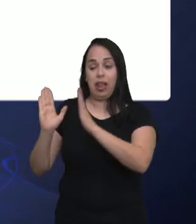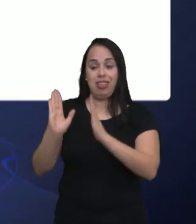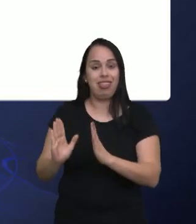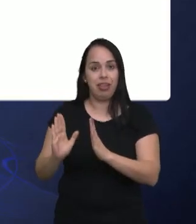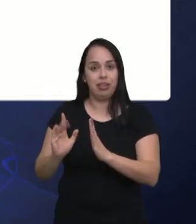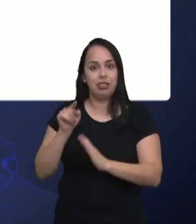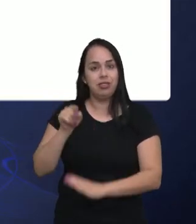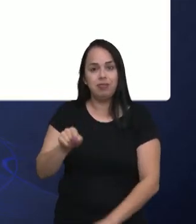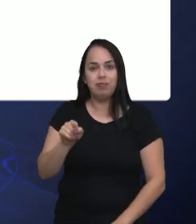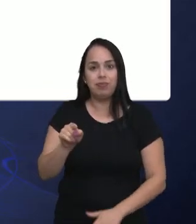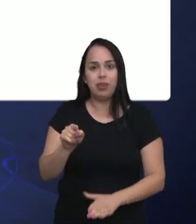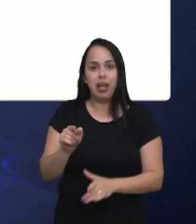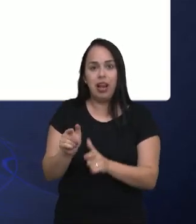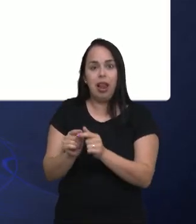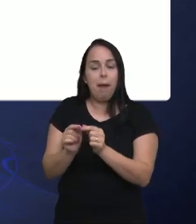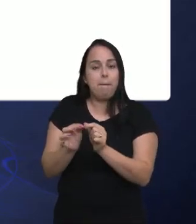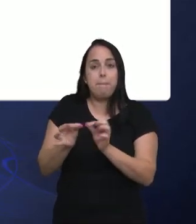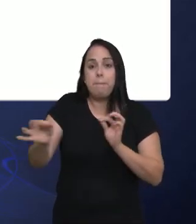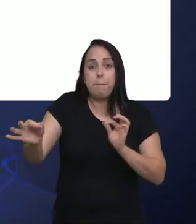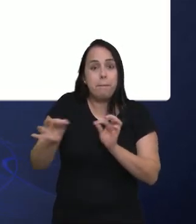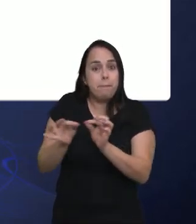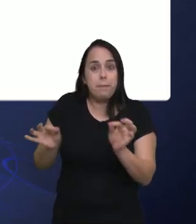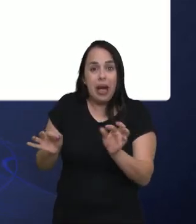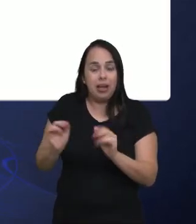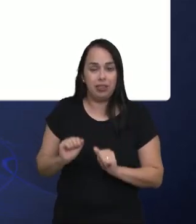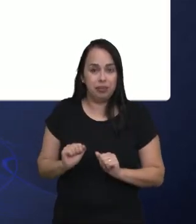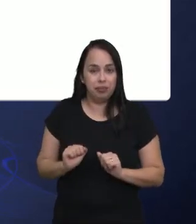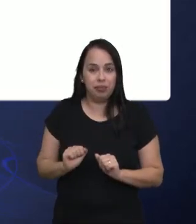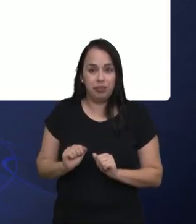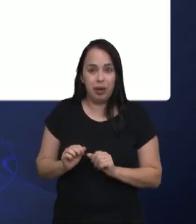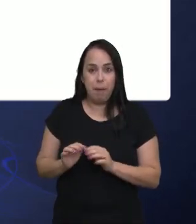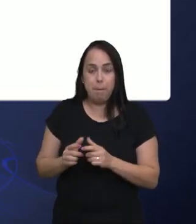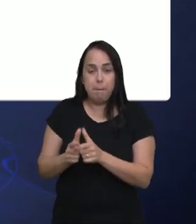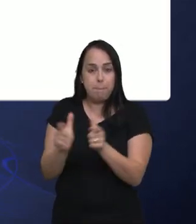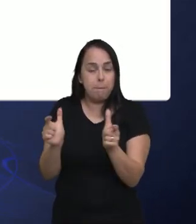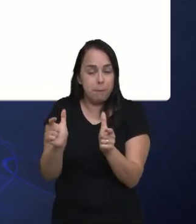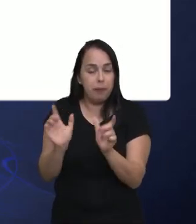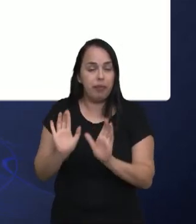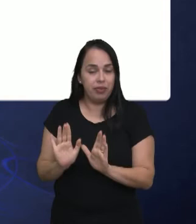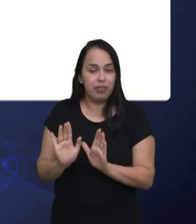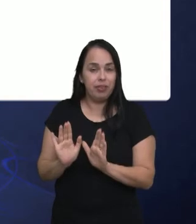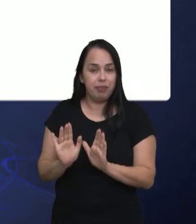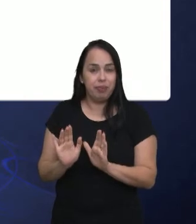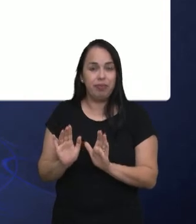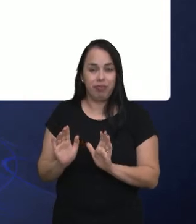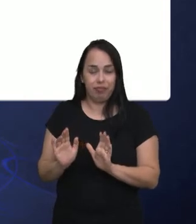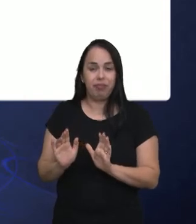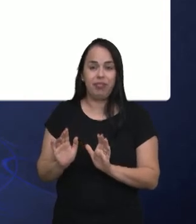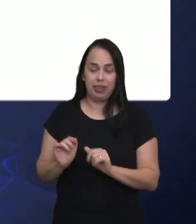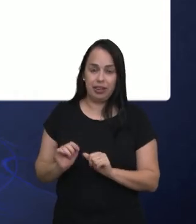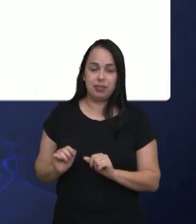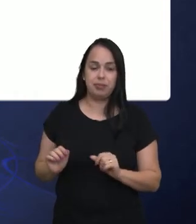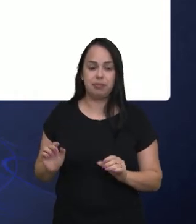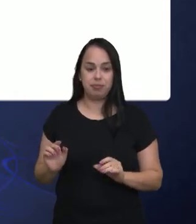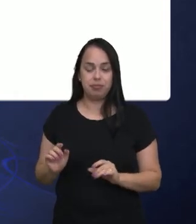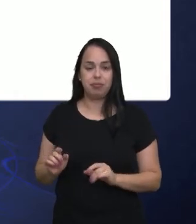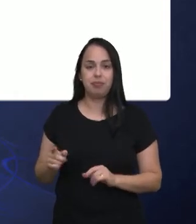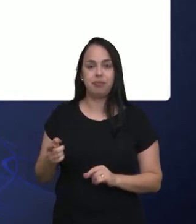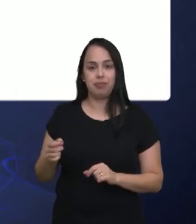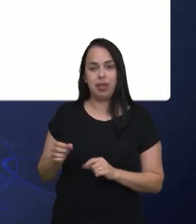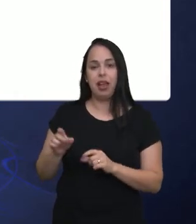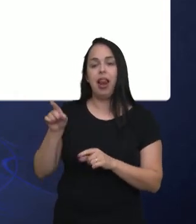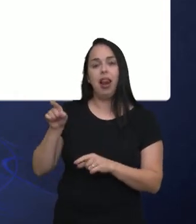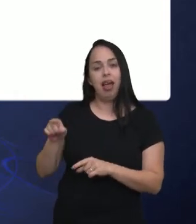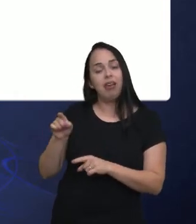era muito maior do que esses apartamentos que a gente tem ali no Limoeiro,